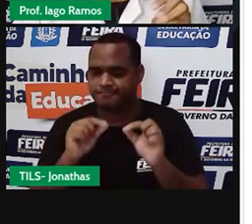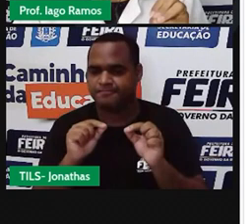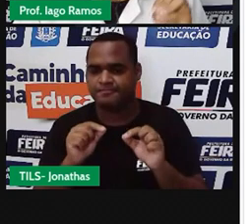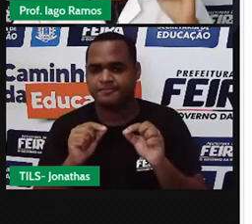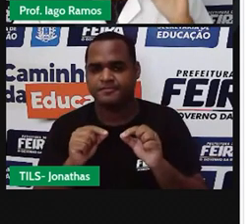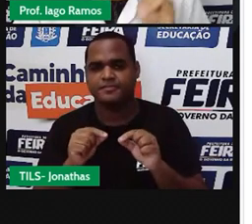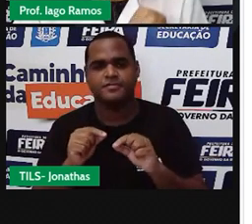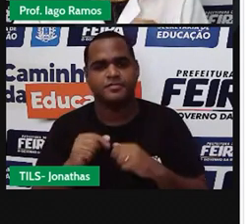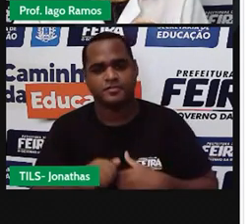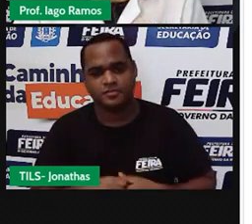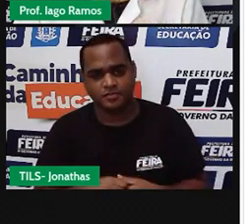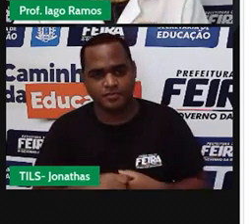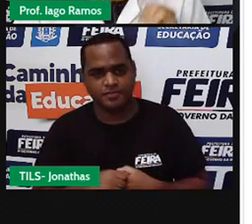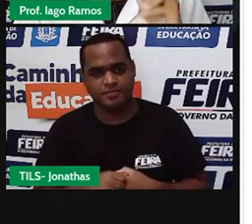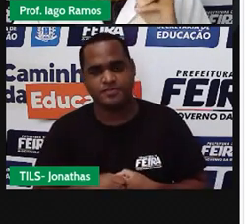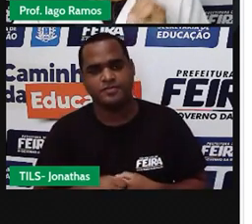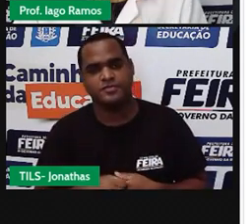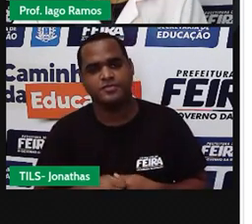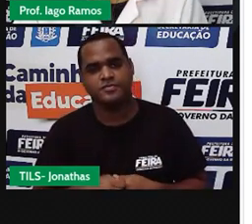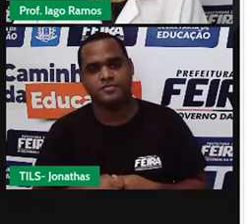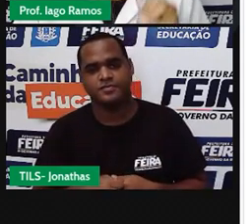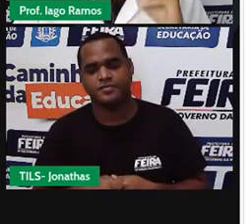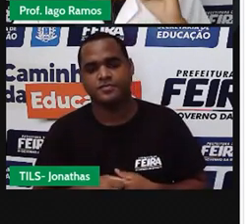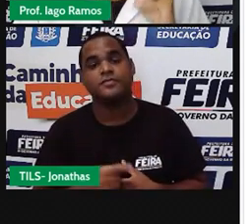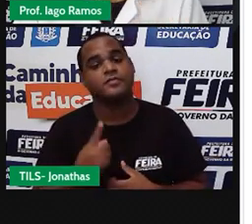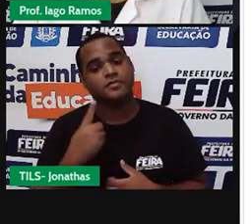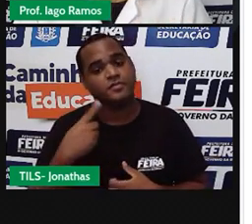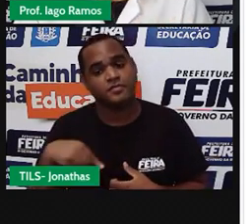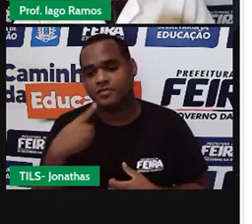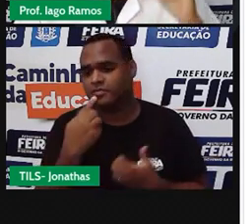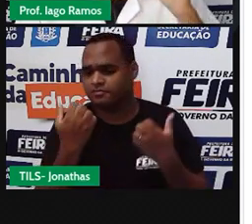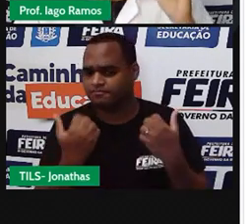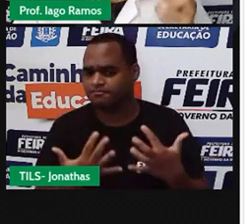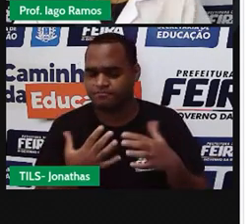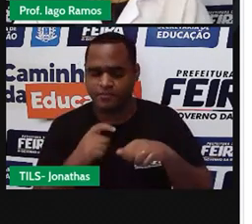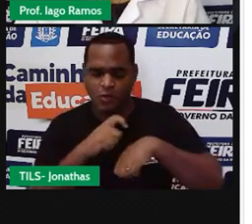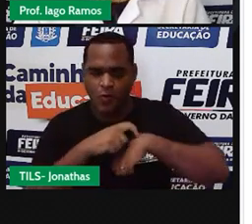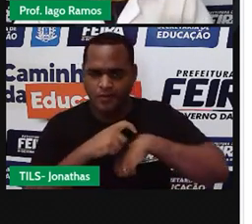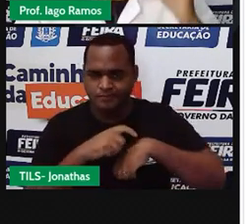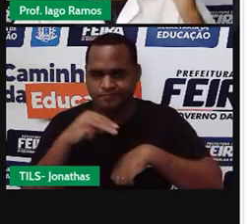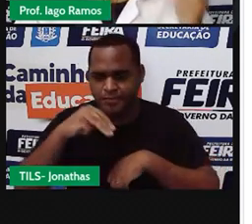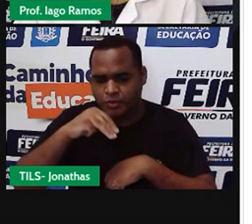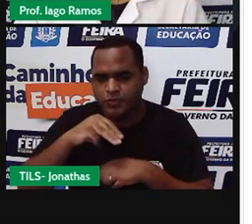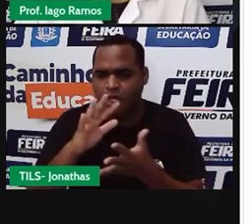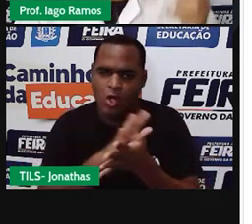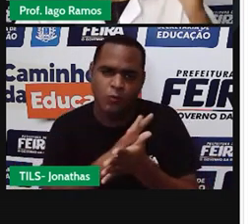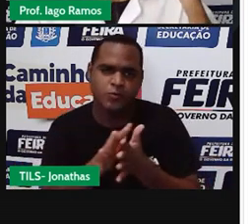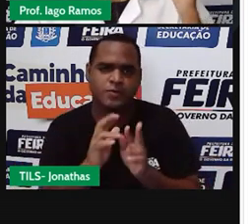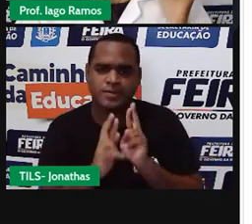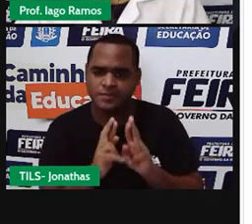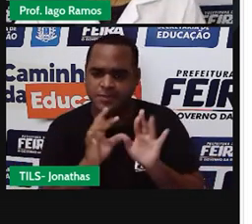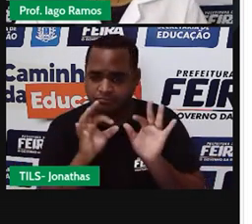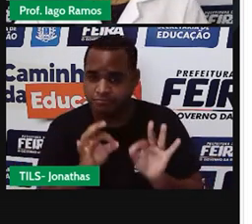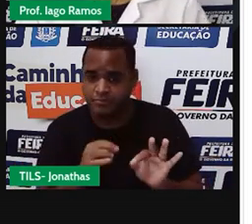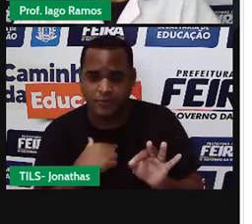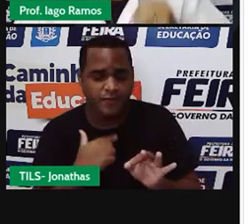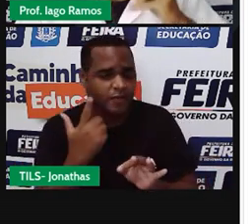eu vou te dar aí algum tempinho para você tentar